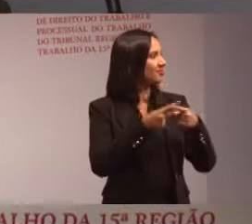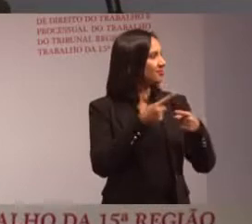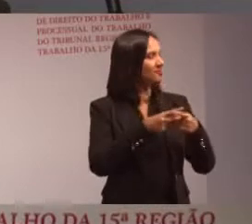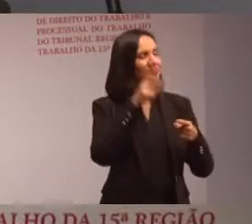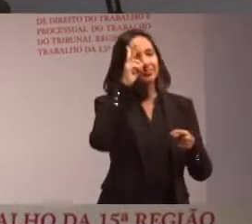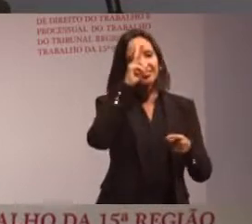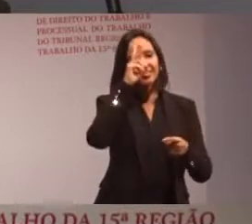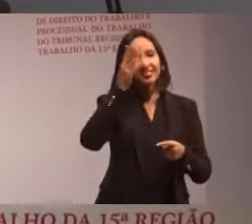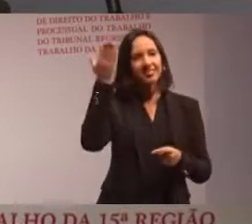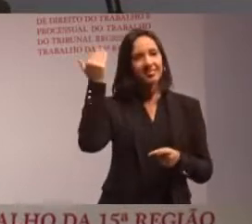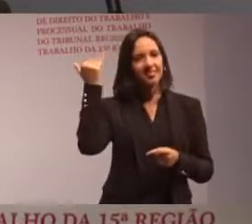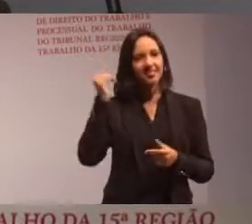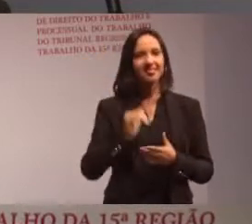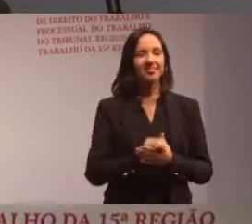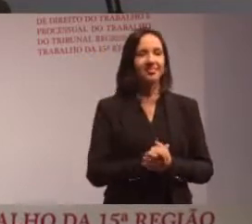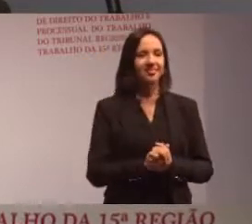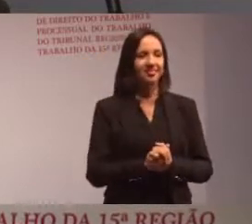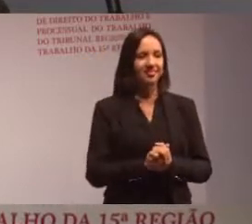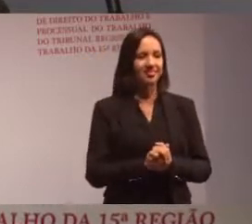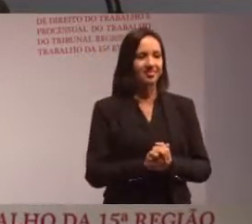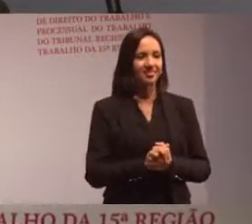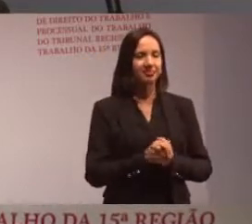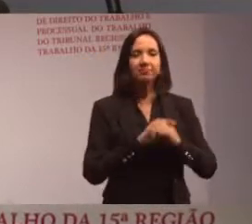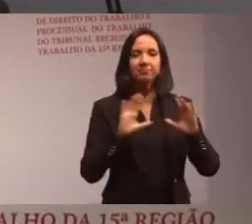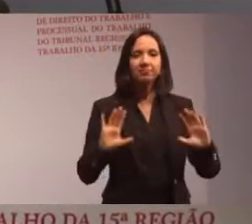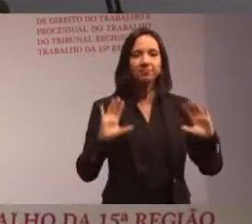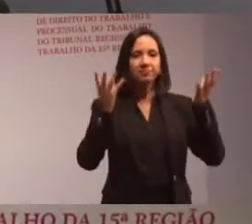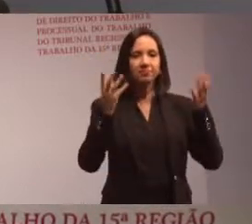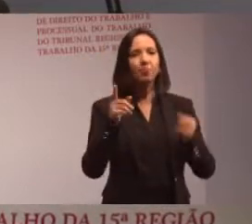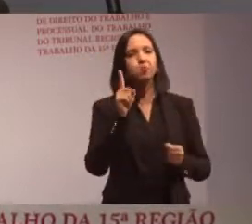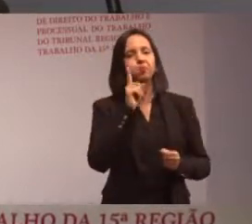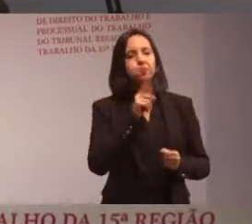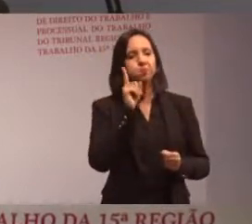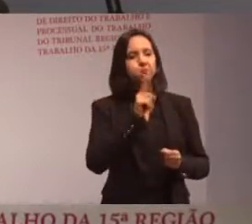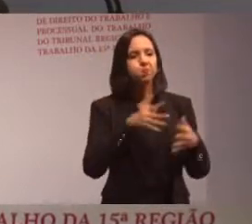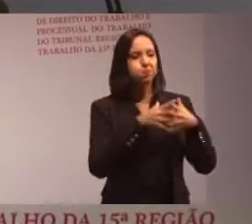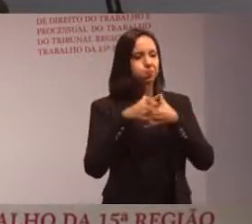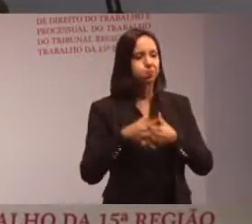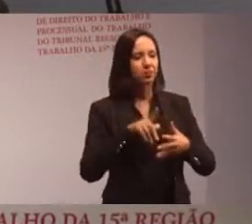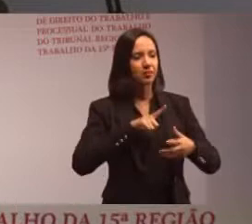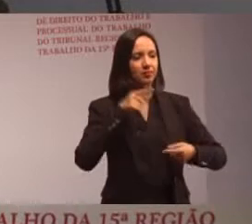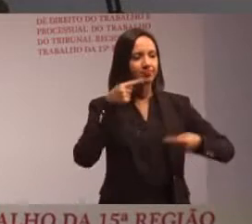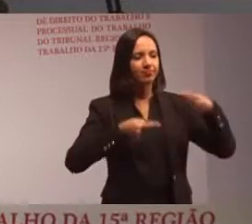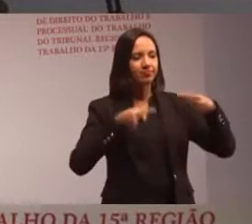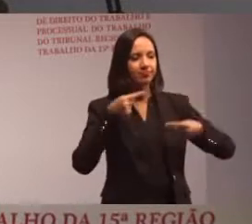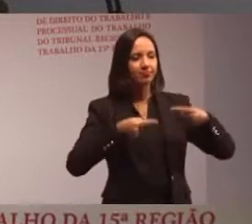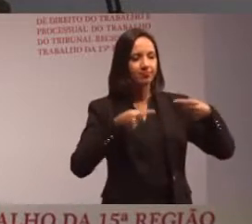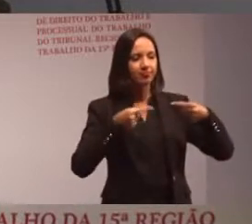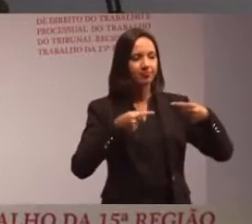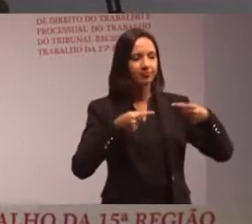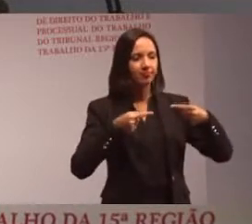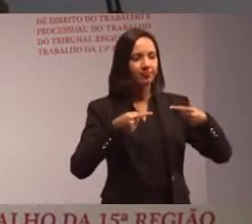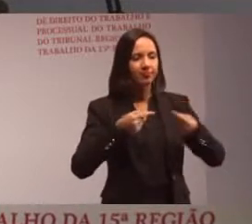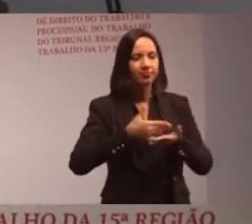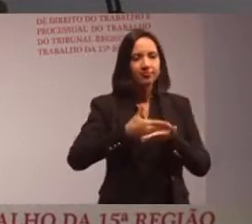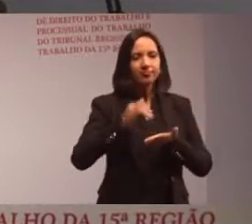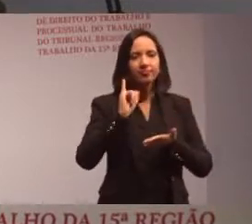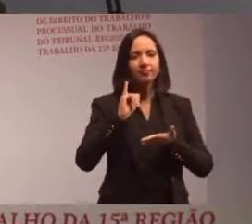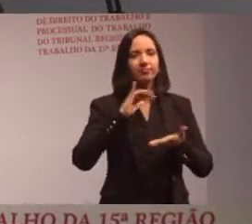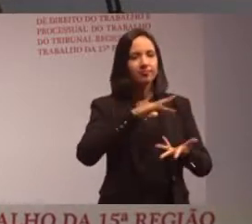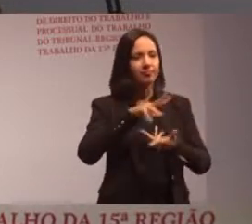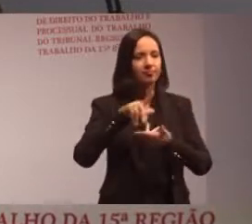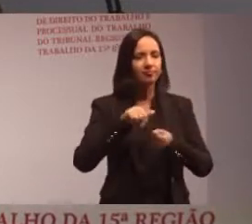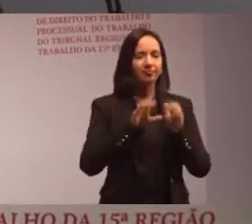de, recentemente, num evento nos Estados Unidos que a gente estava discutindo, em nível internacional,